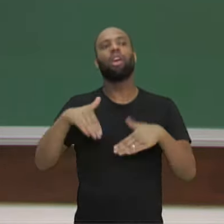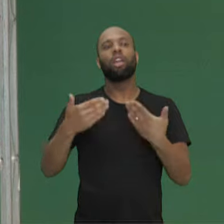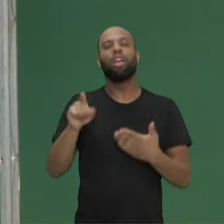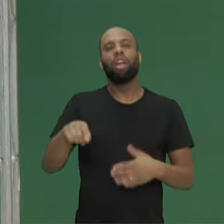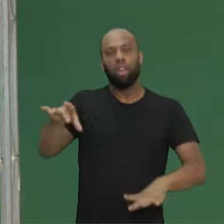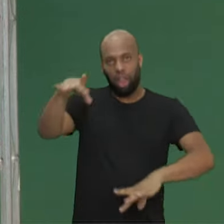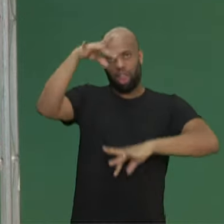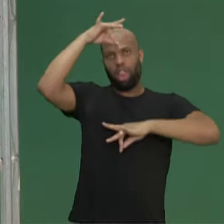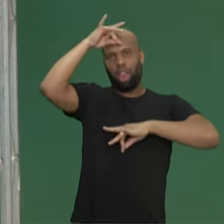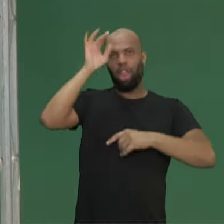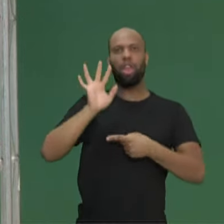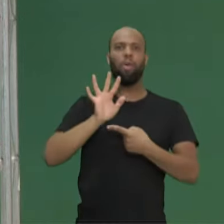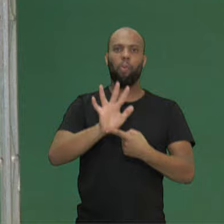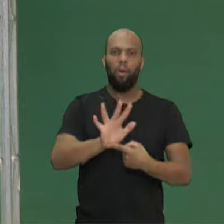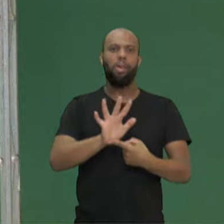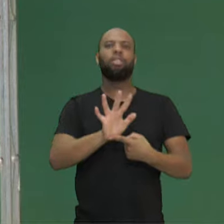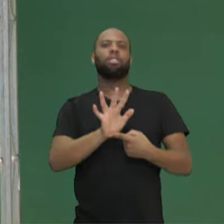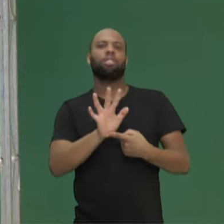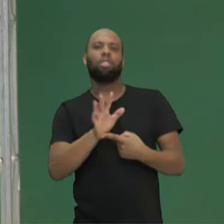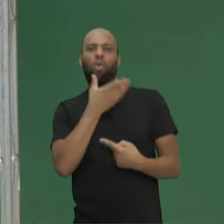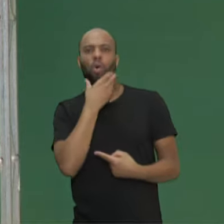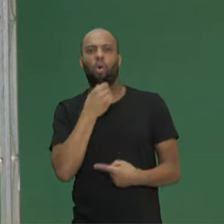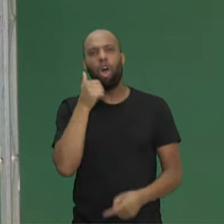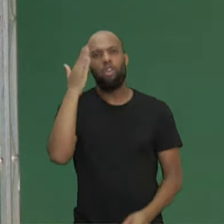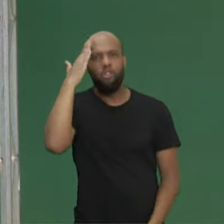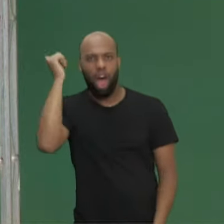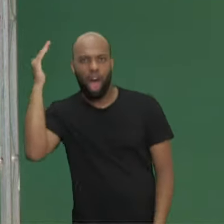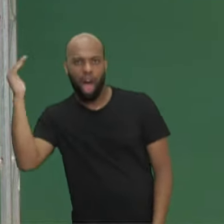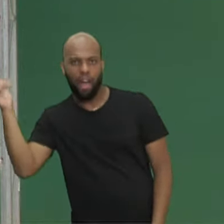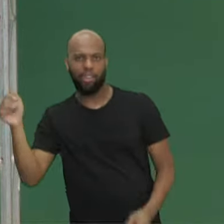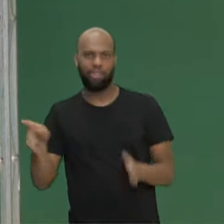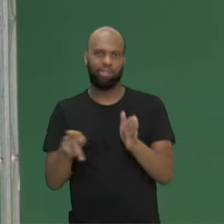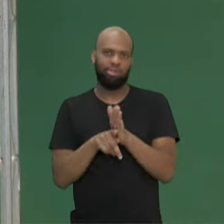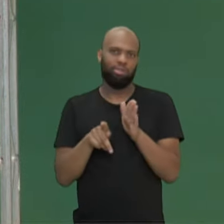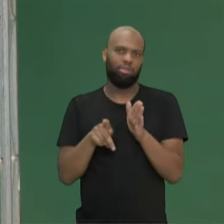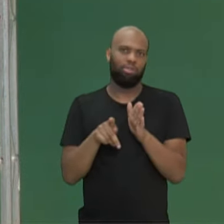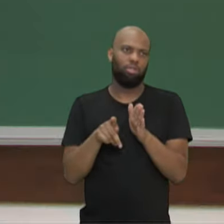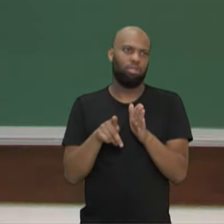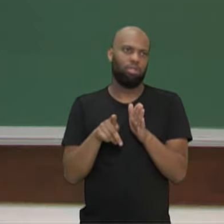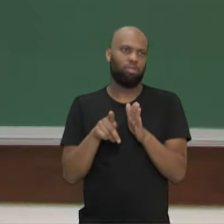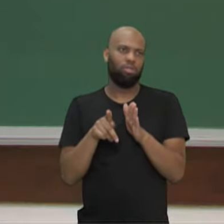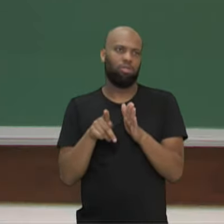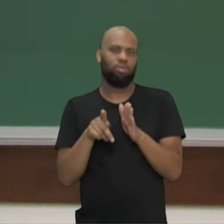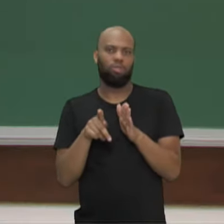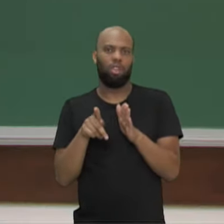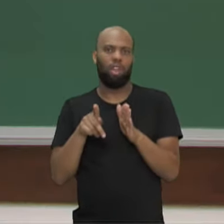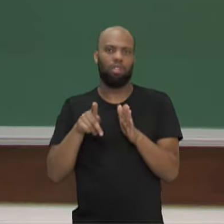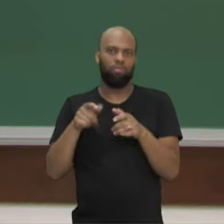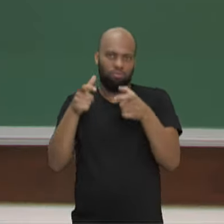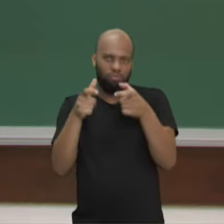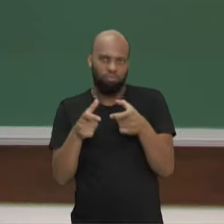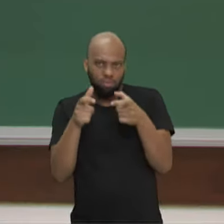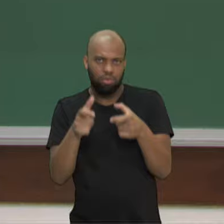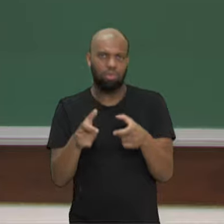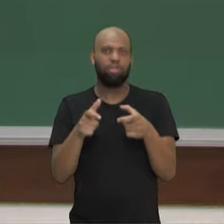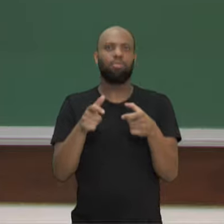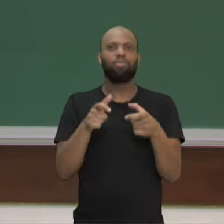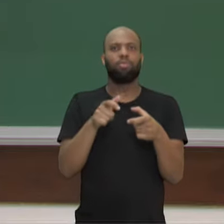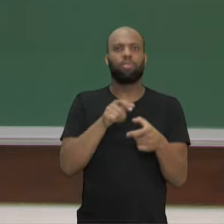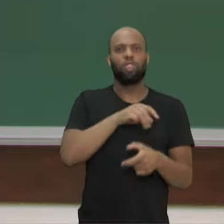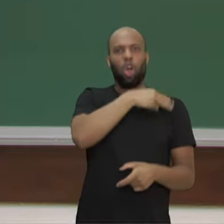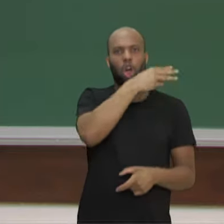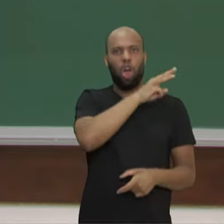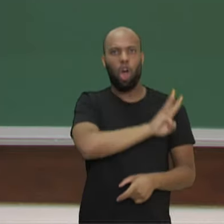cinema hollywoodiano, enfim, esse é o personagem que o Paulo representa no grupo de teatro Teatro Passageiro,